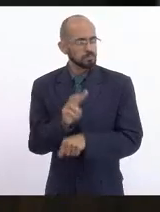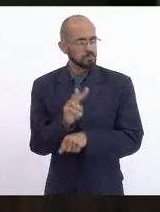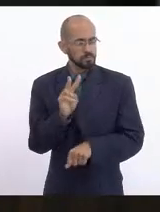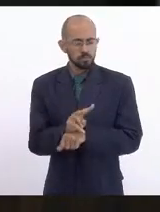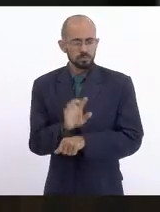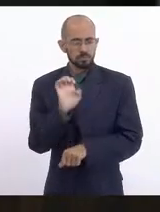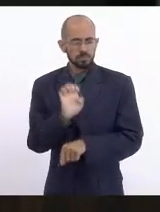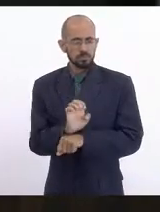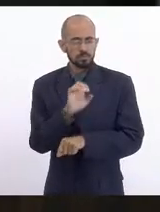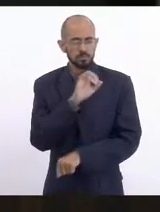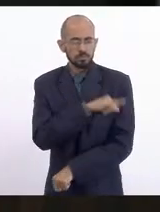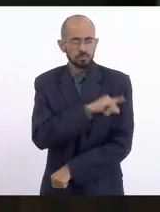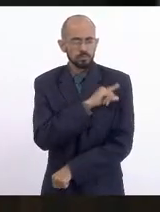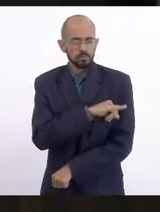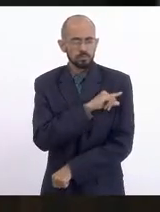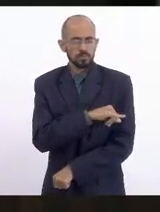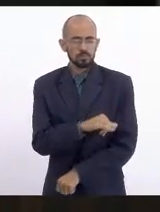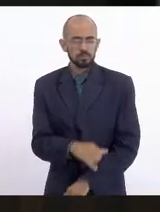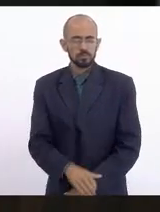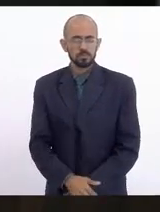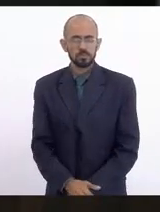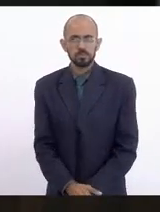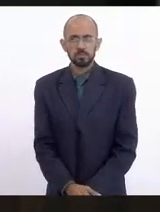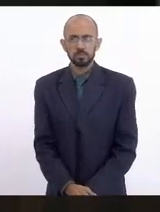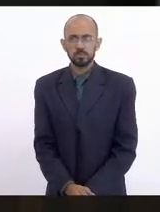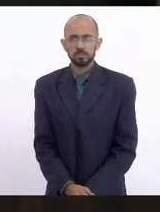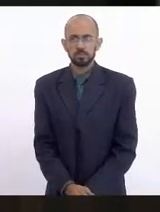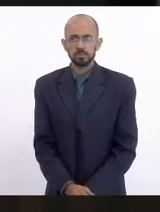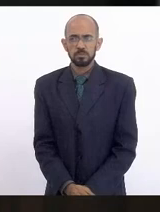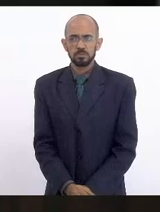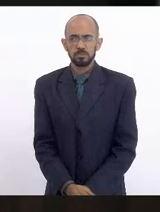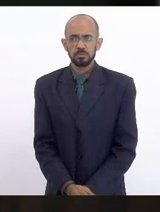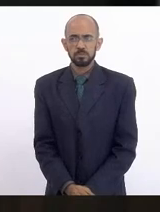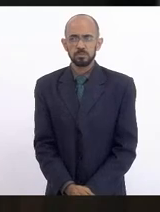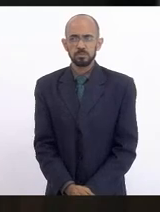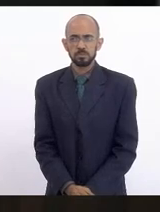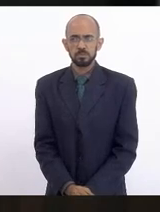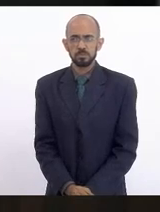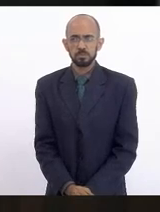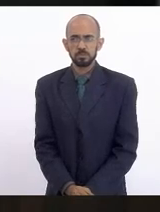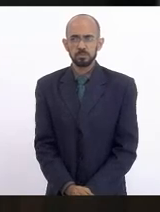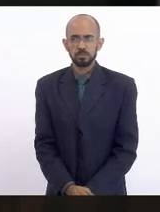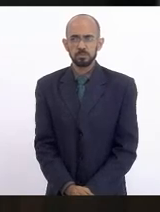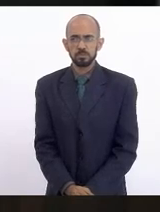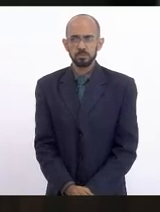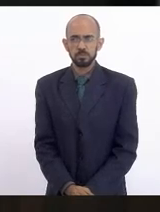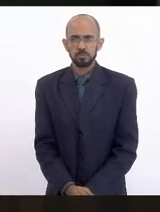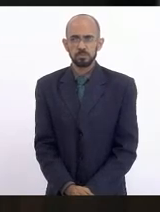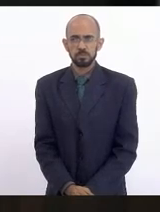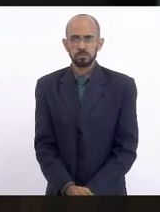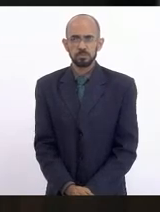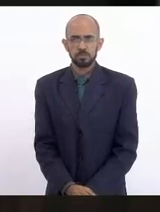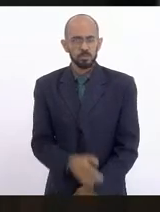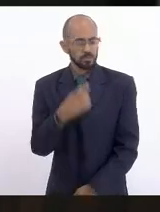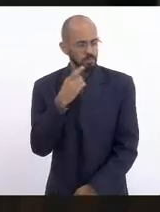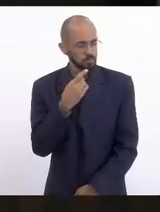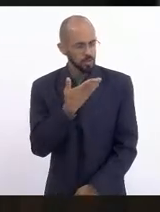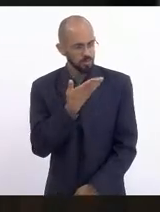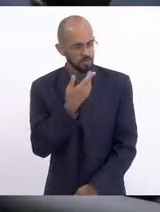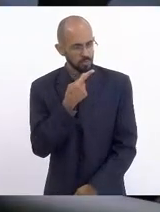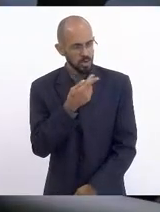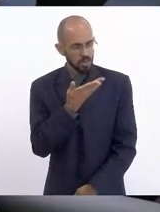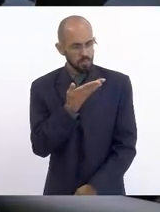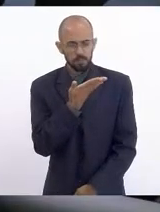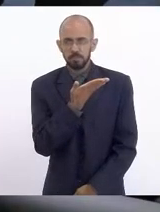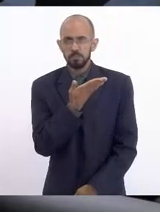Estado do Rio de Janeiro e não dá mais em eu gostaria de usar da palavra do ano